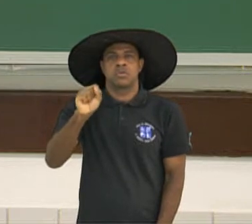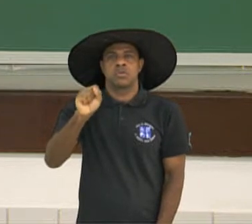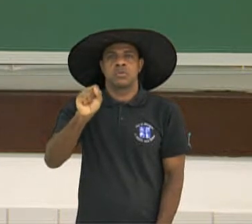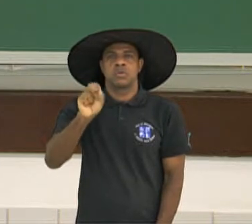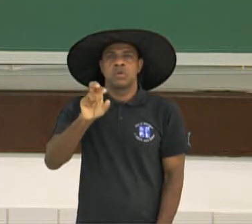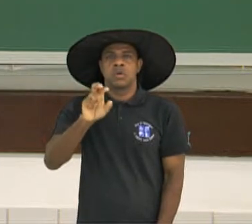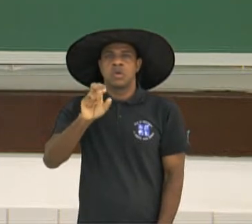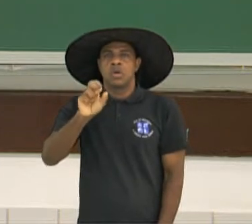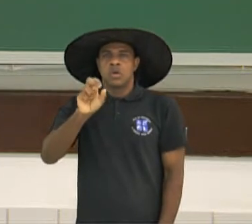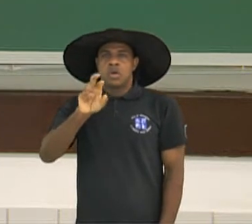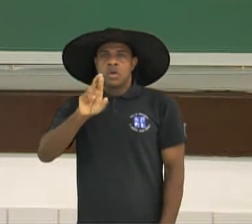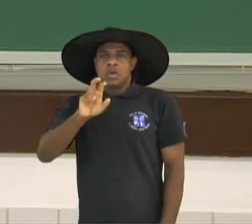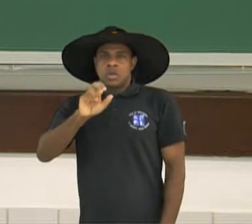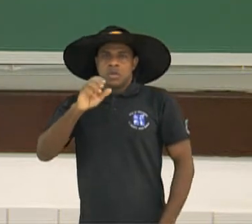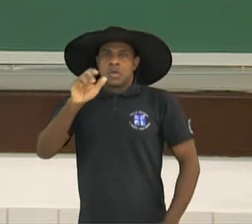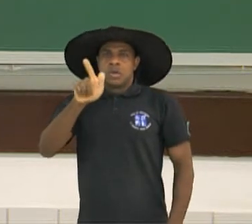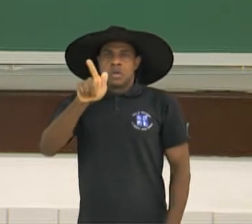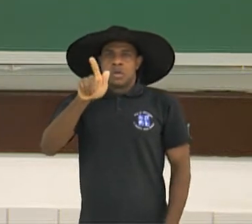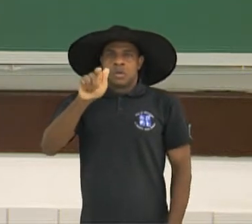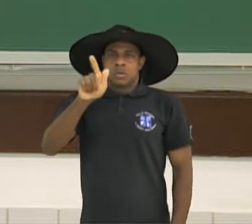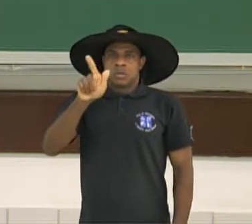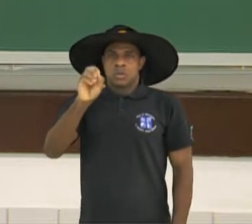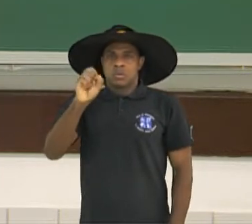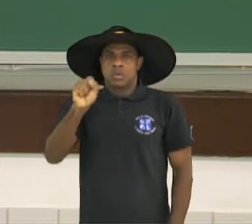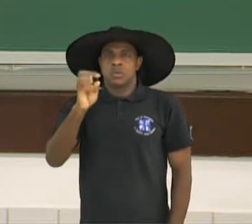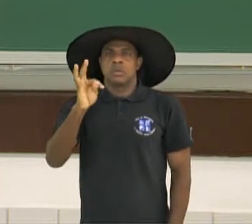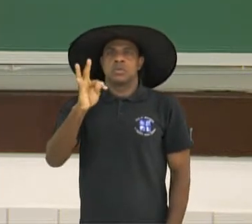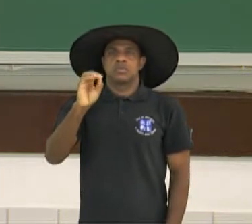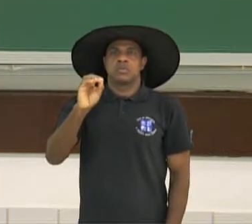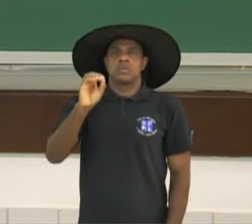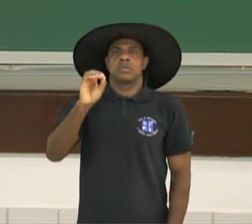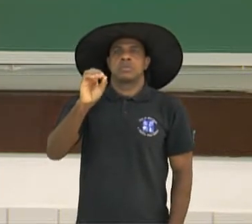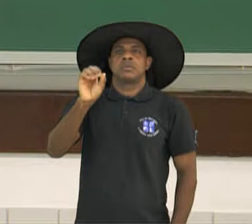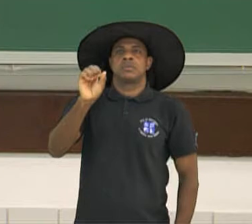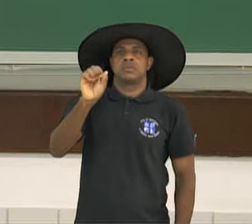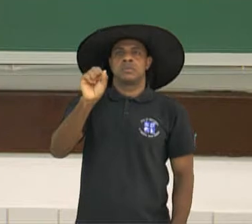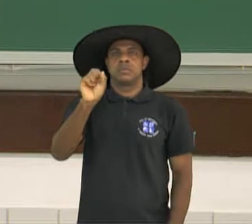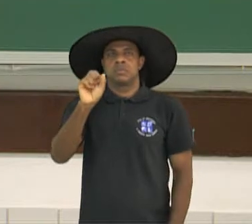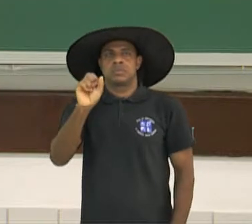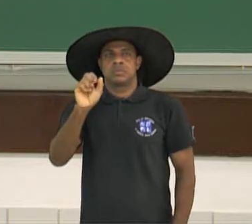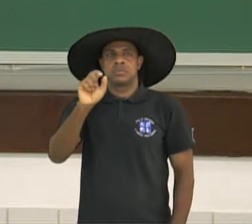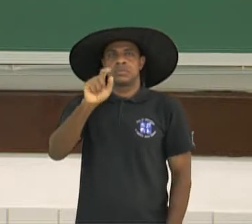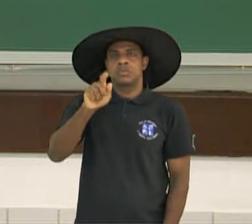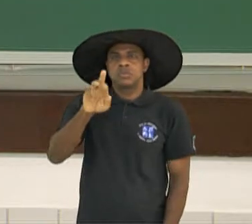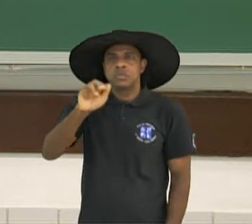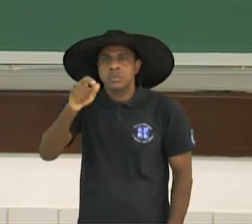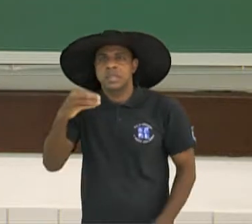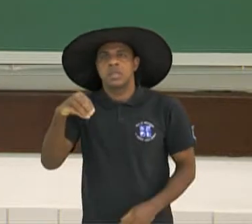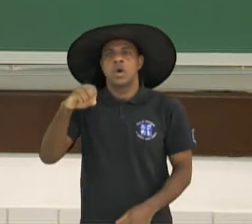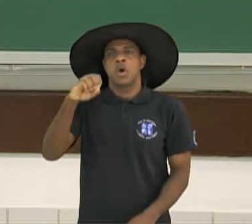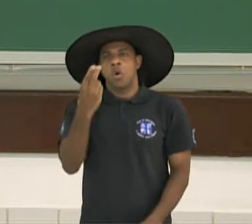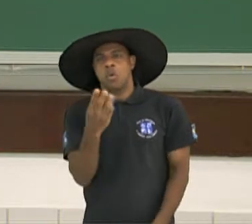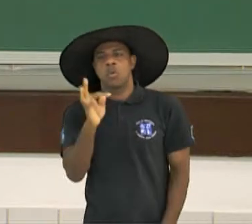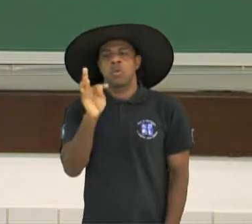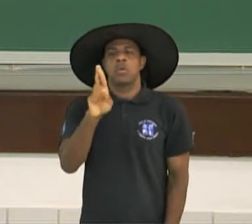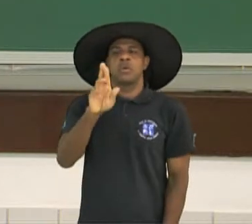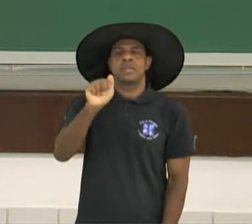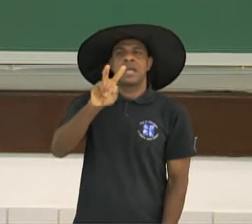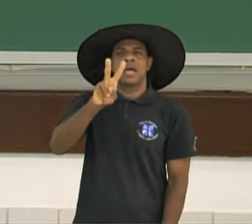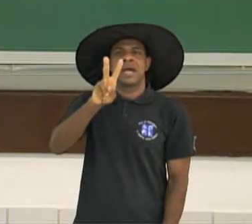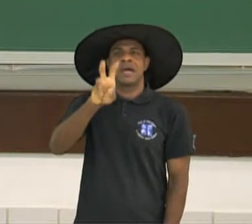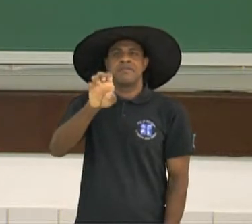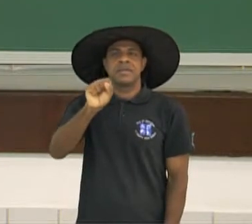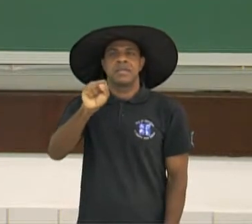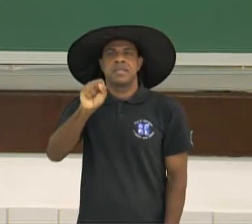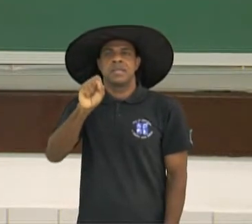nos Estados Unidos, é um feriado não, mas é uma data comemorativa muito esperada. Então as